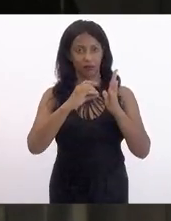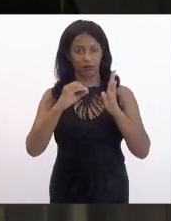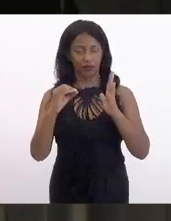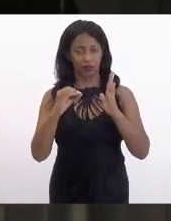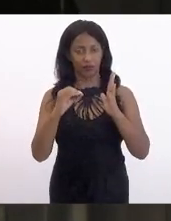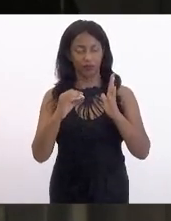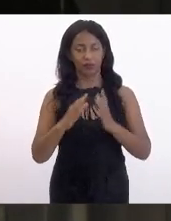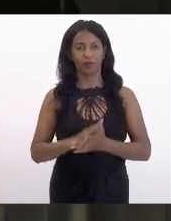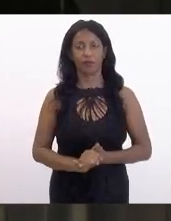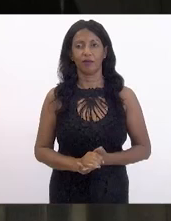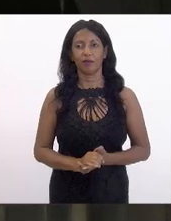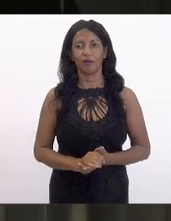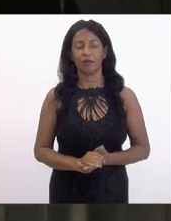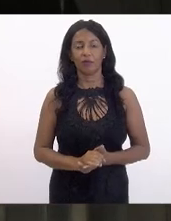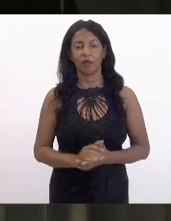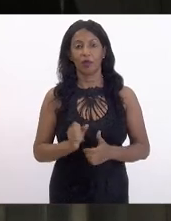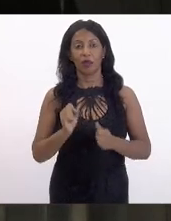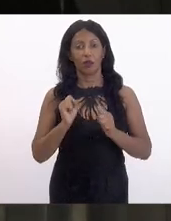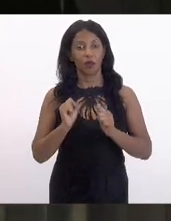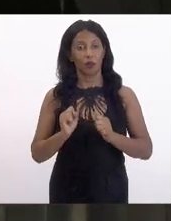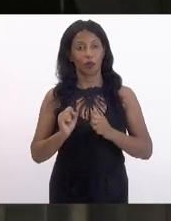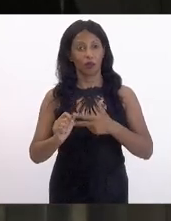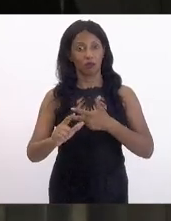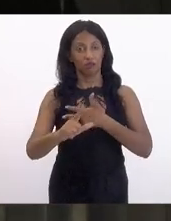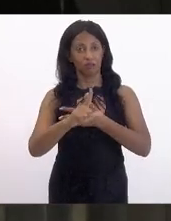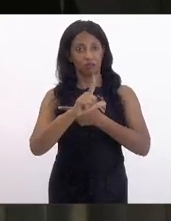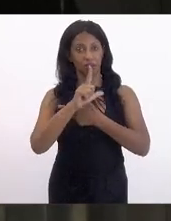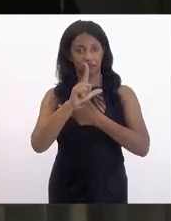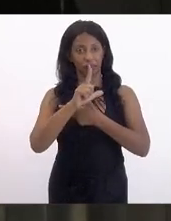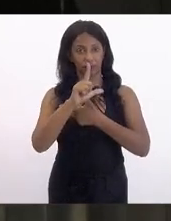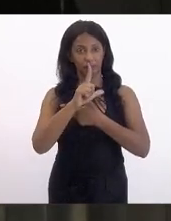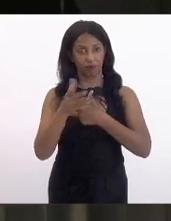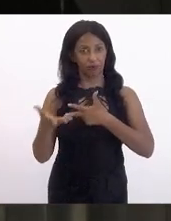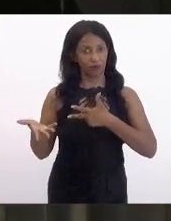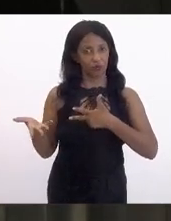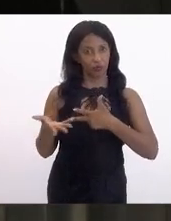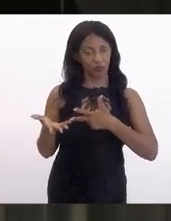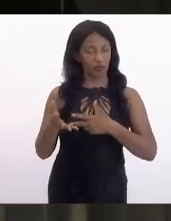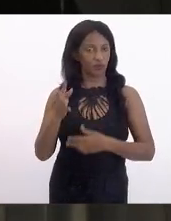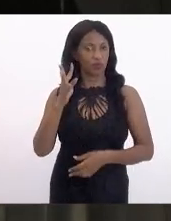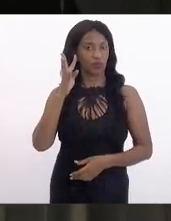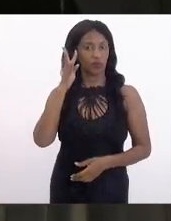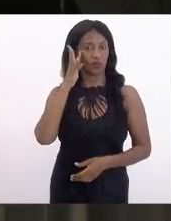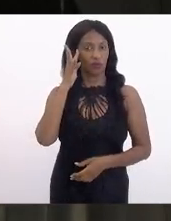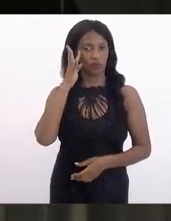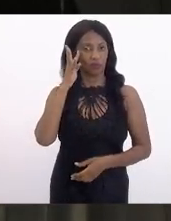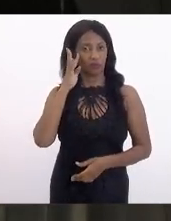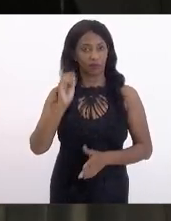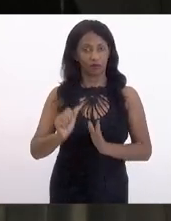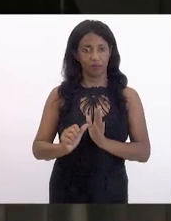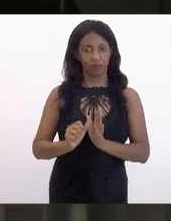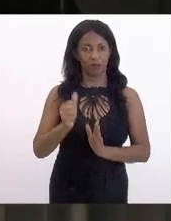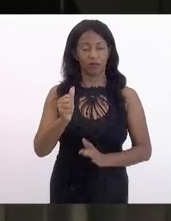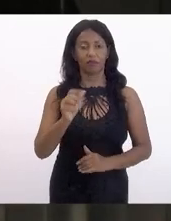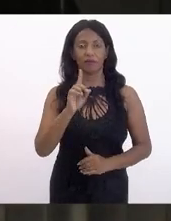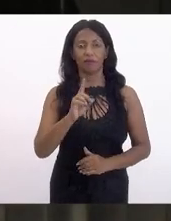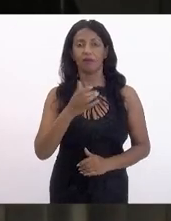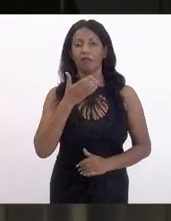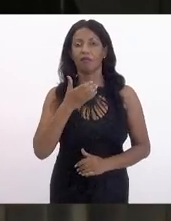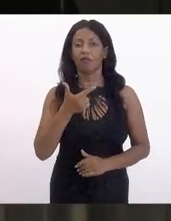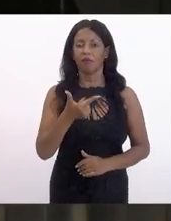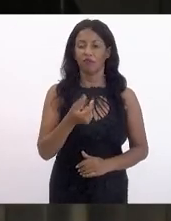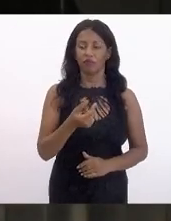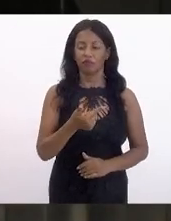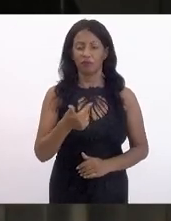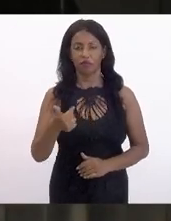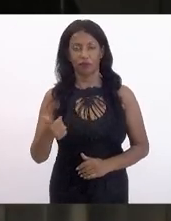do Poder Legislativo de hoje quarta-feira primeiro de dezembro de